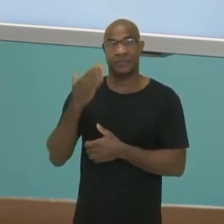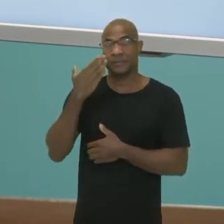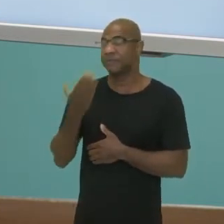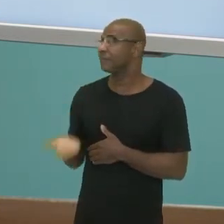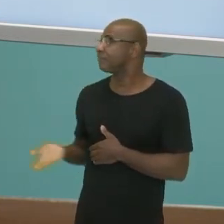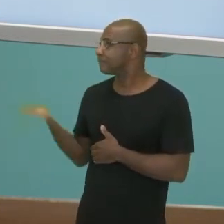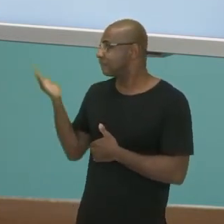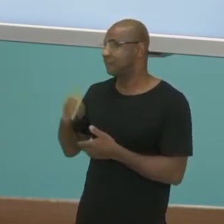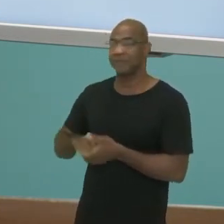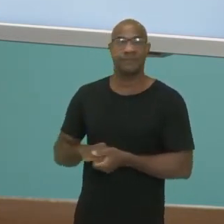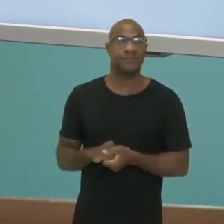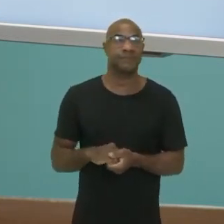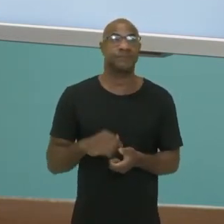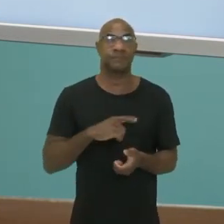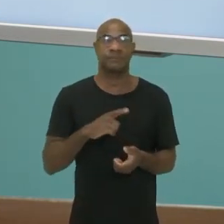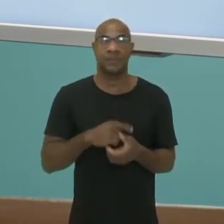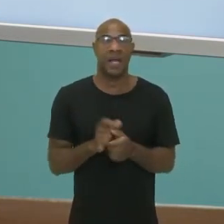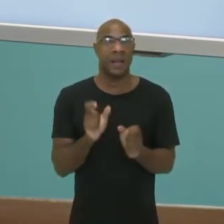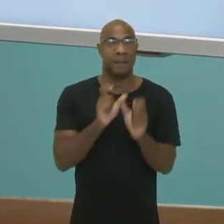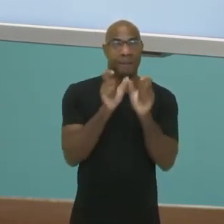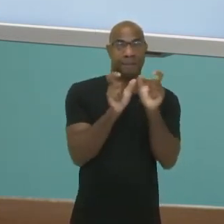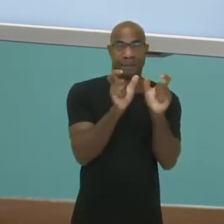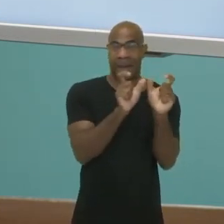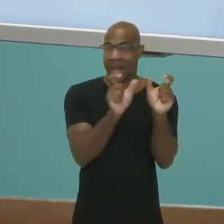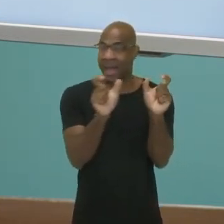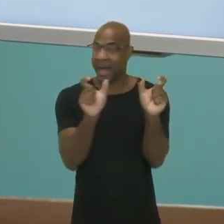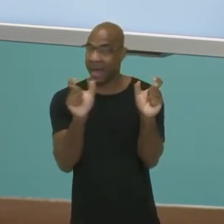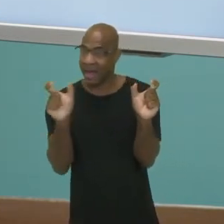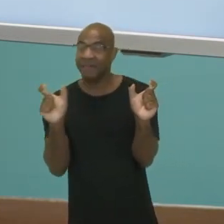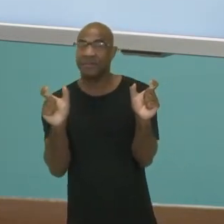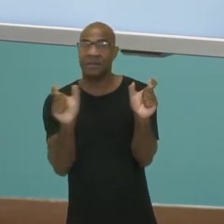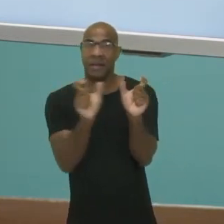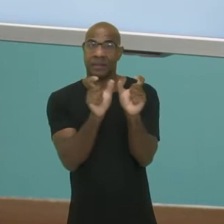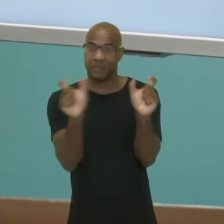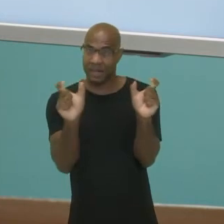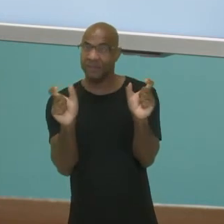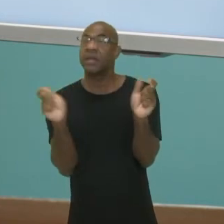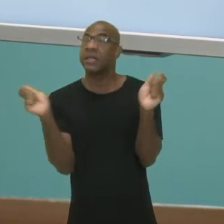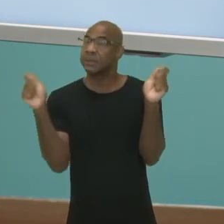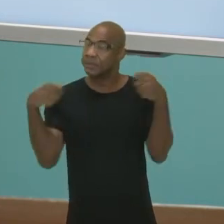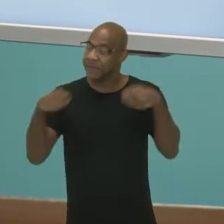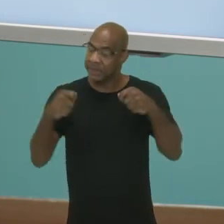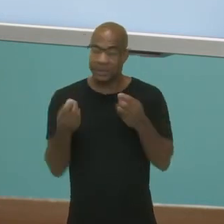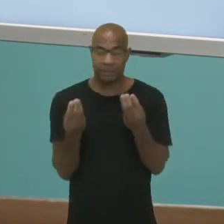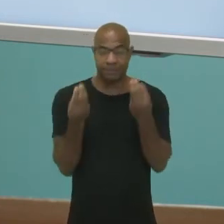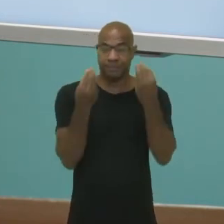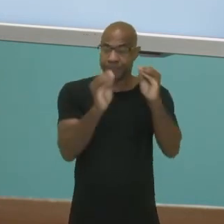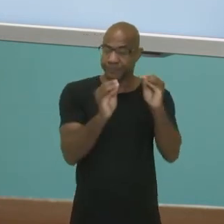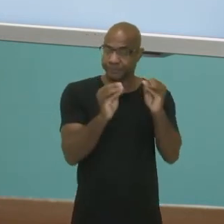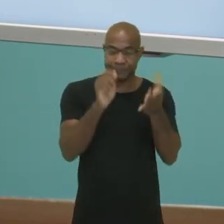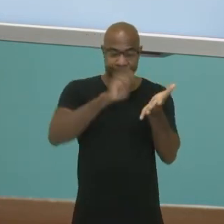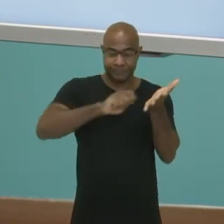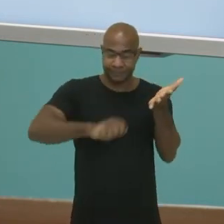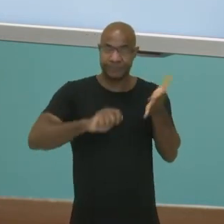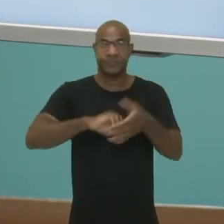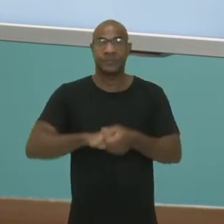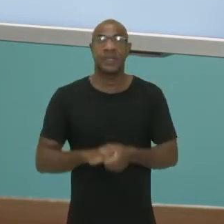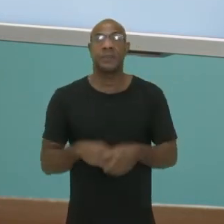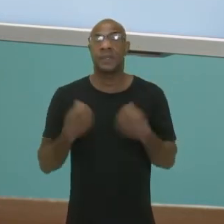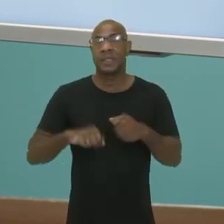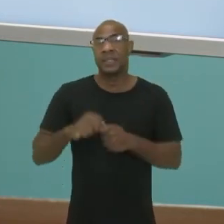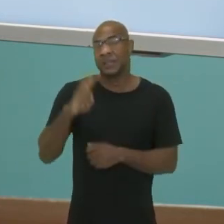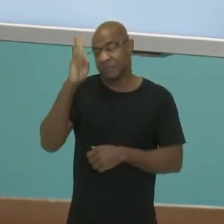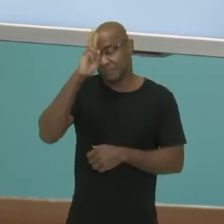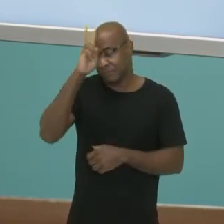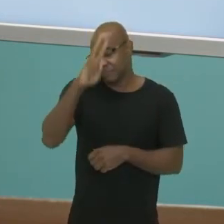los elementos que normalmente suele ser parte de uma apresentação personal. Então a gente tem que relembrar aí quais são os elementos